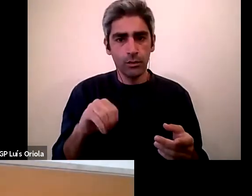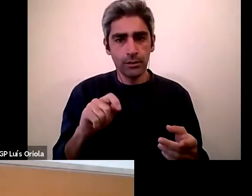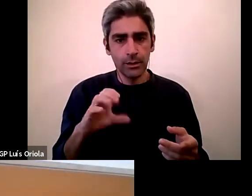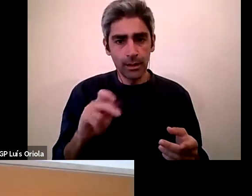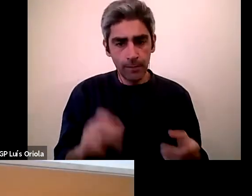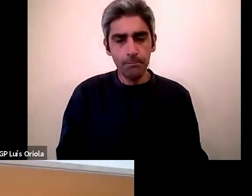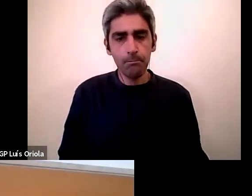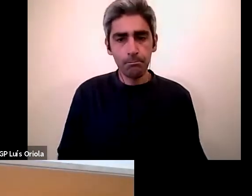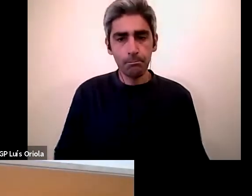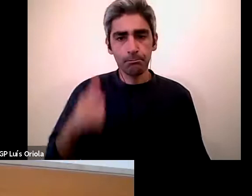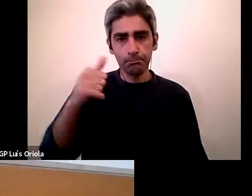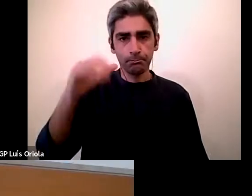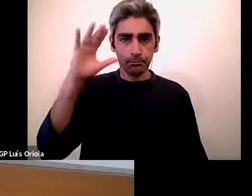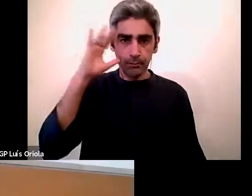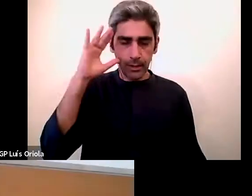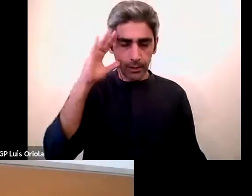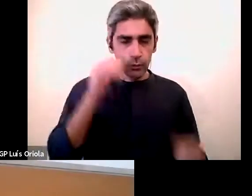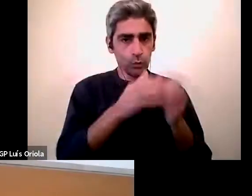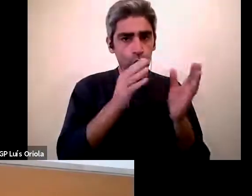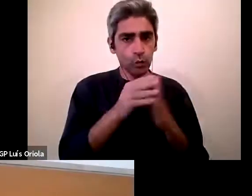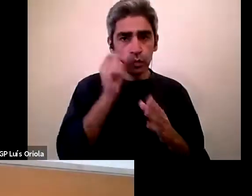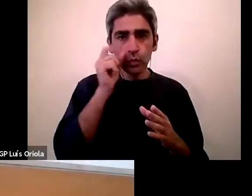Boa tarde a todas e a todos.